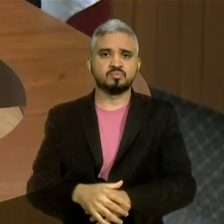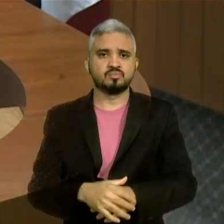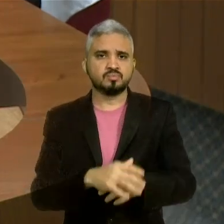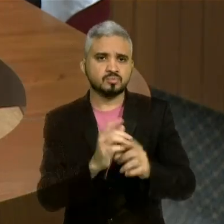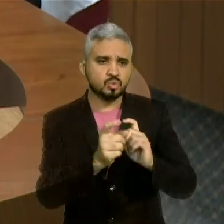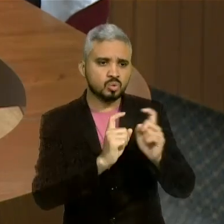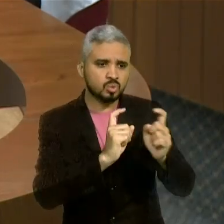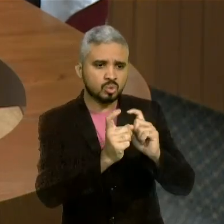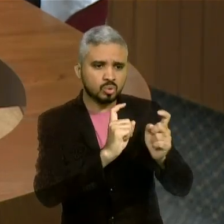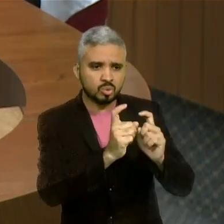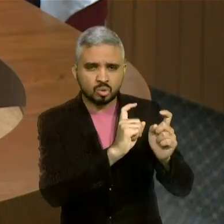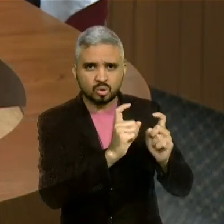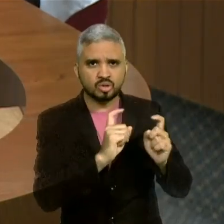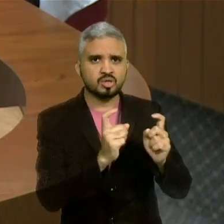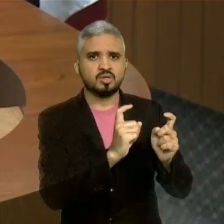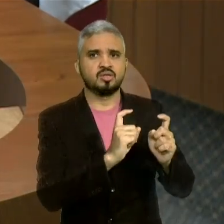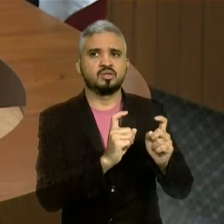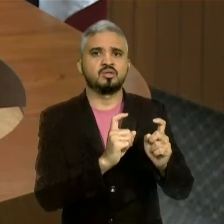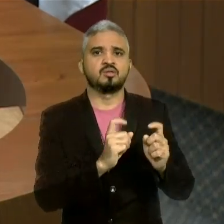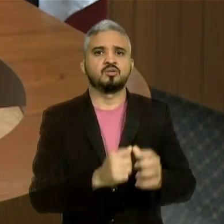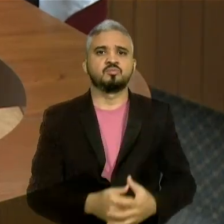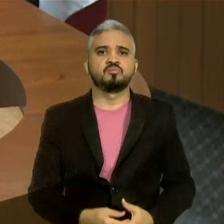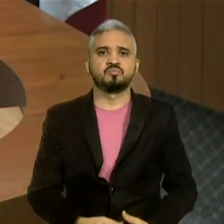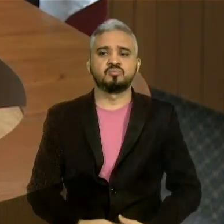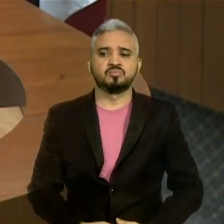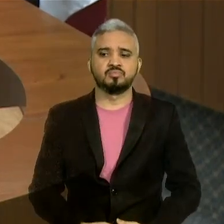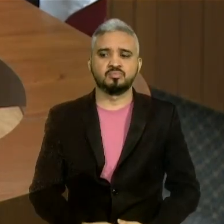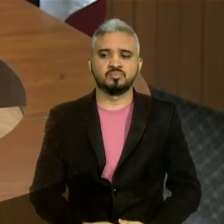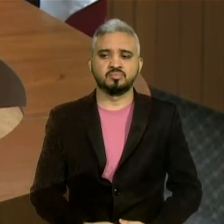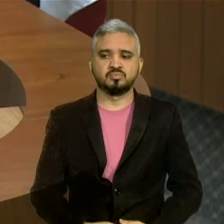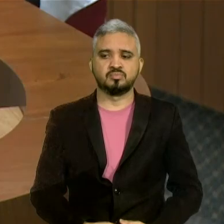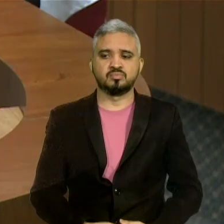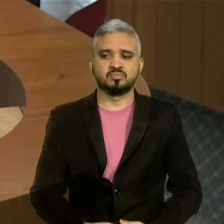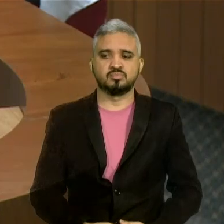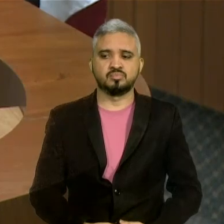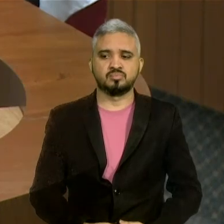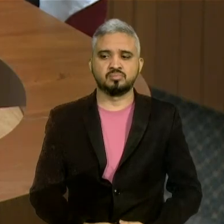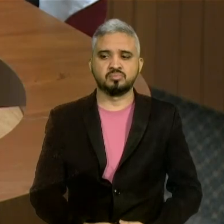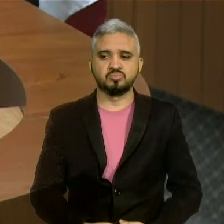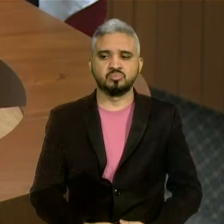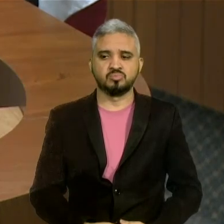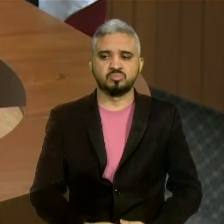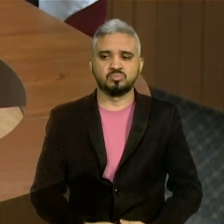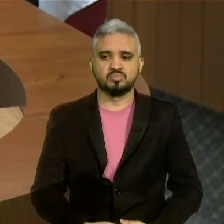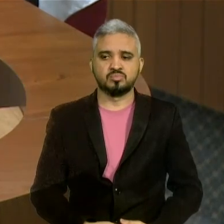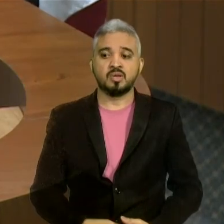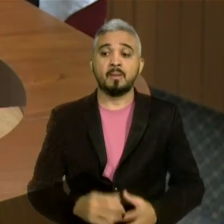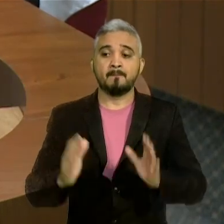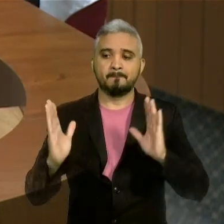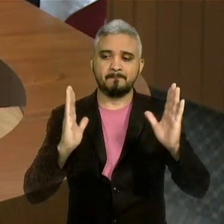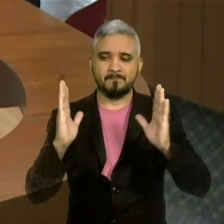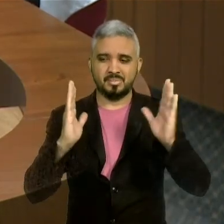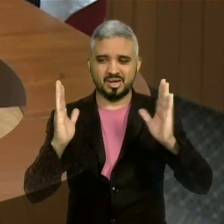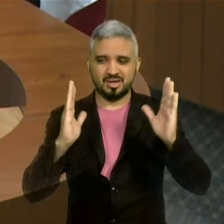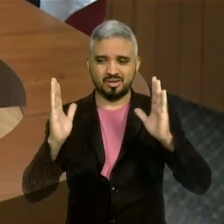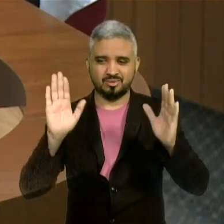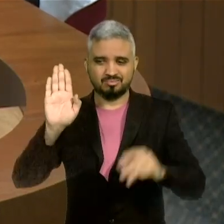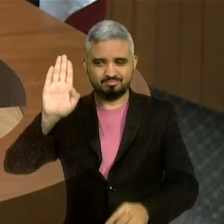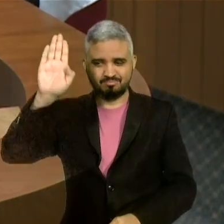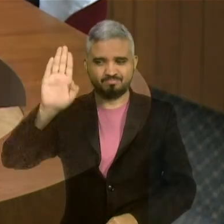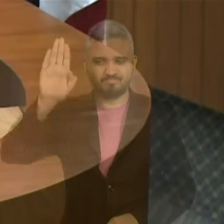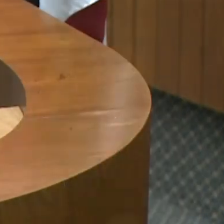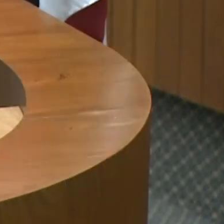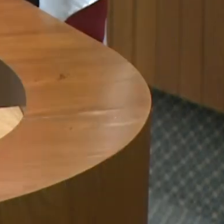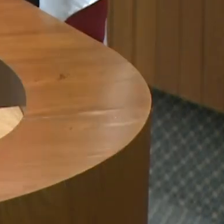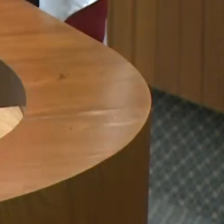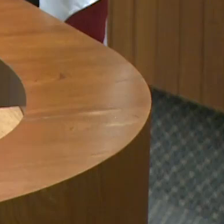pouco de atenção. Eu sei que nesse período eleitoral é muito difícil para todos os colegas, mas